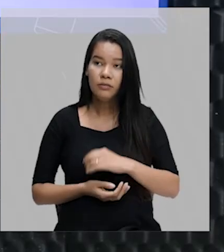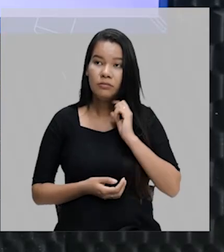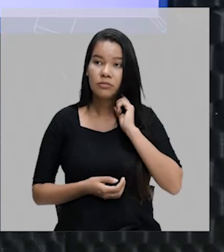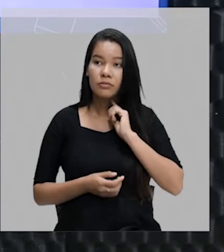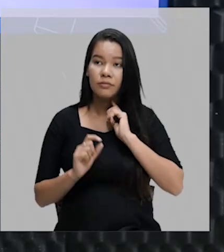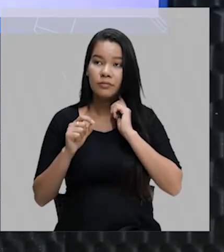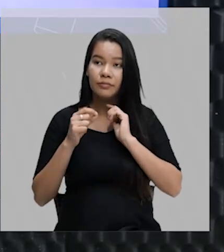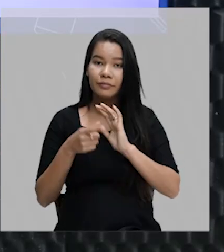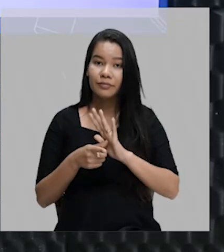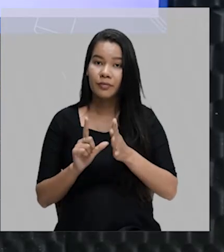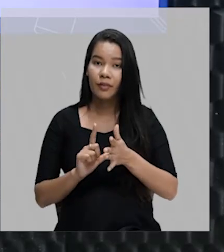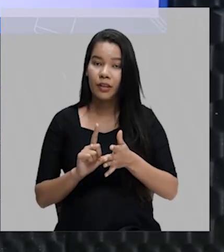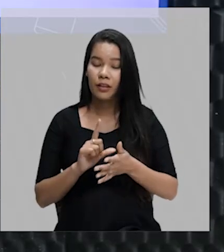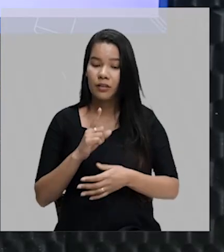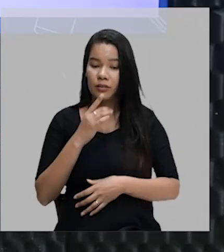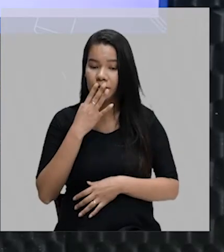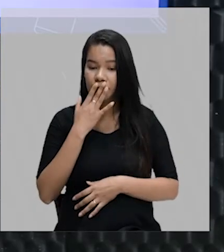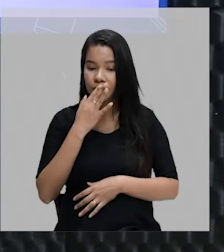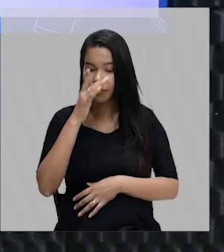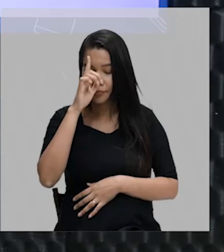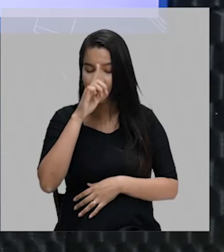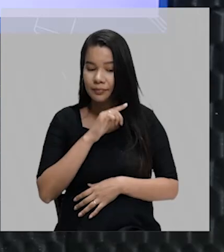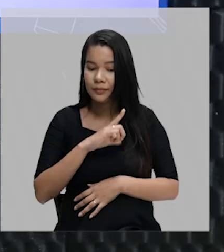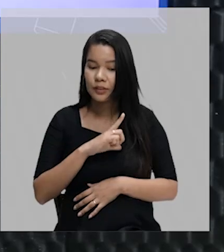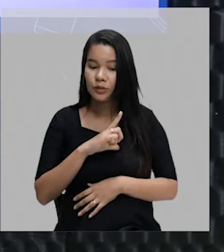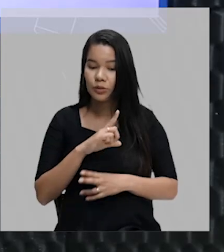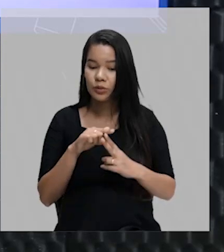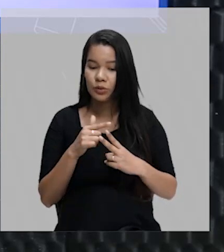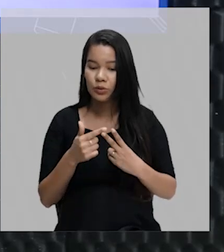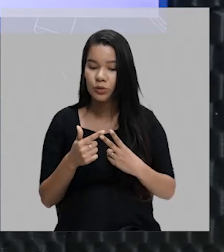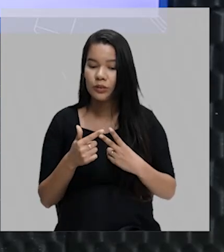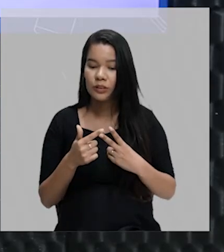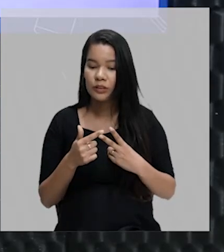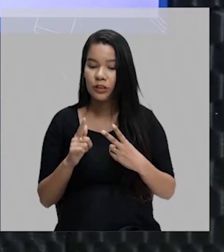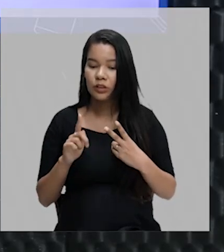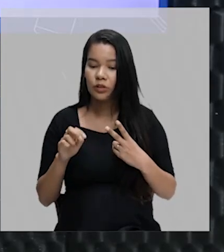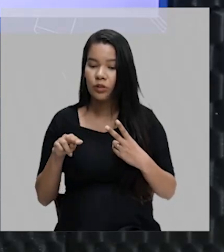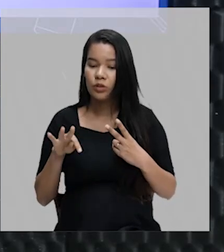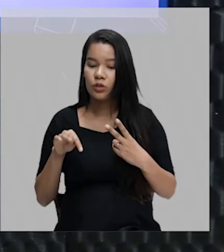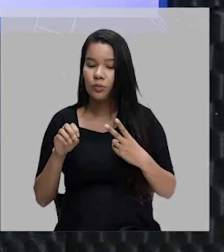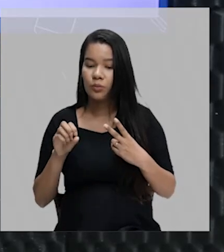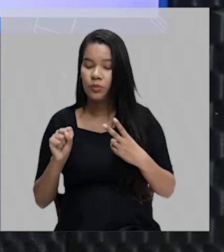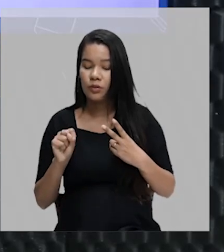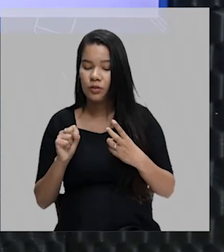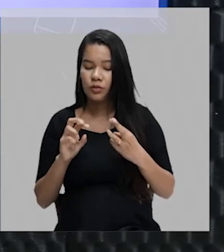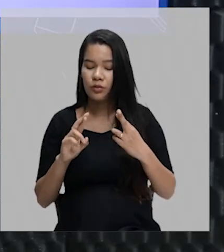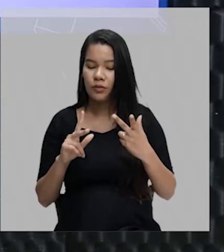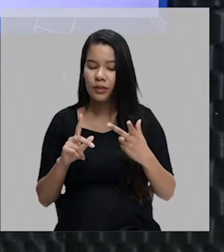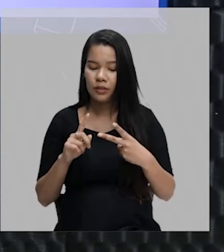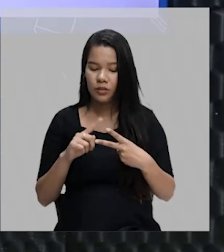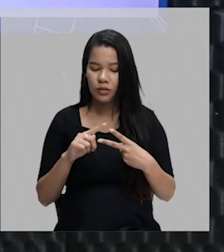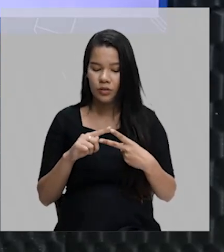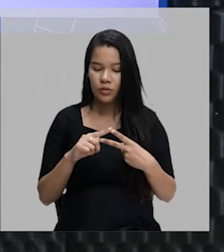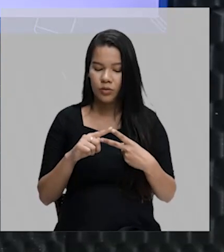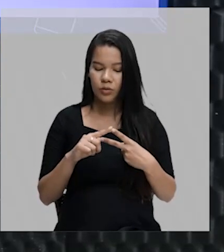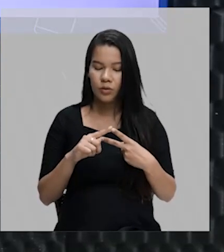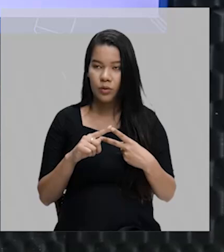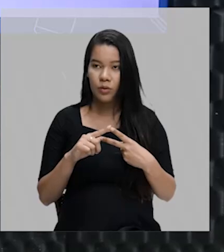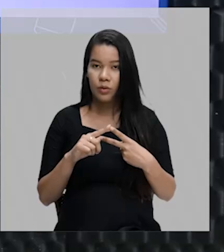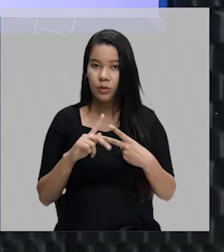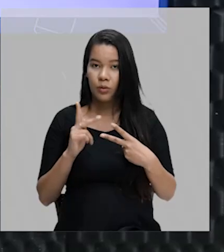eram amarelas, elas tinham 2 genótipos diferentes. Ela tinha o genótipo